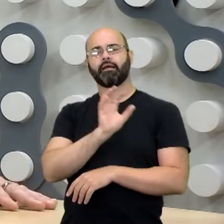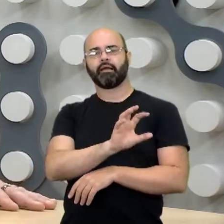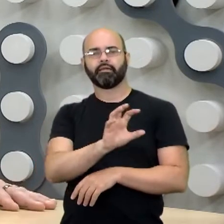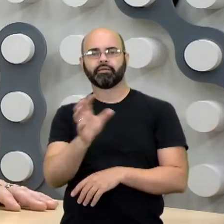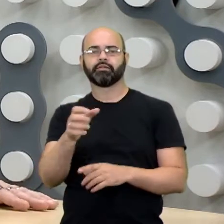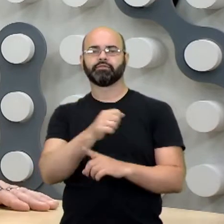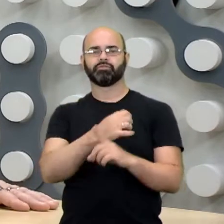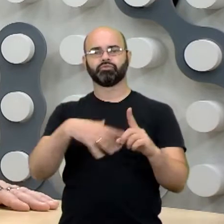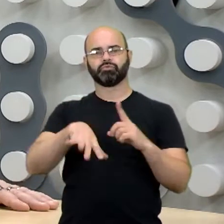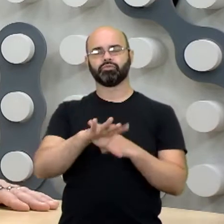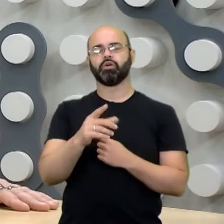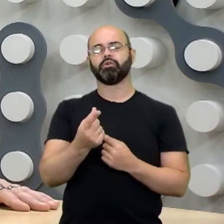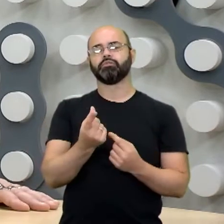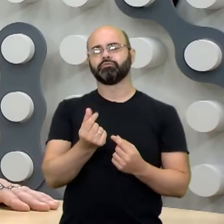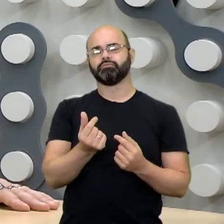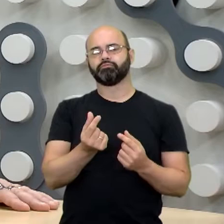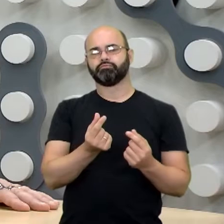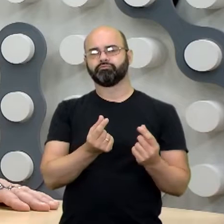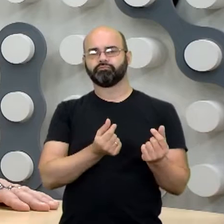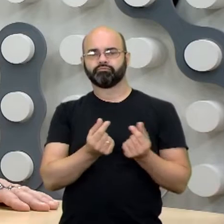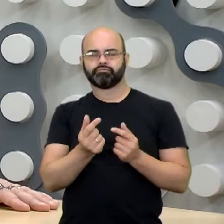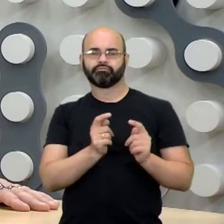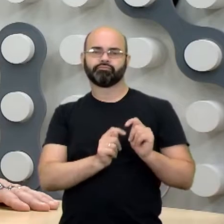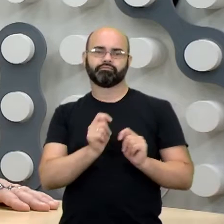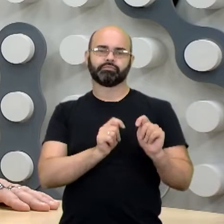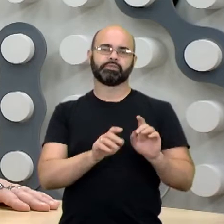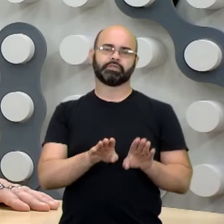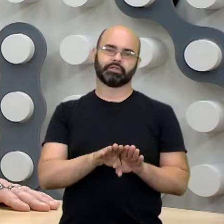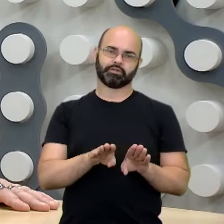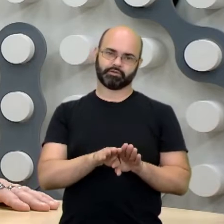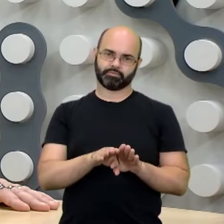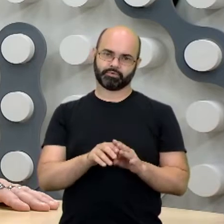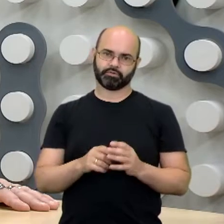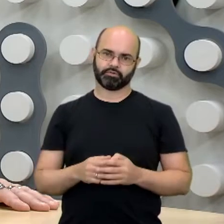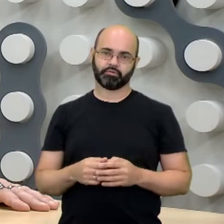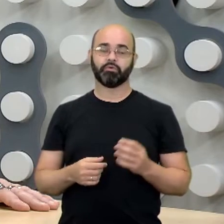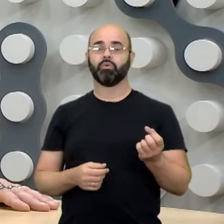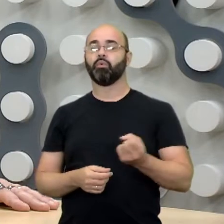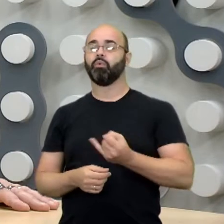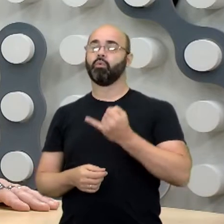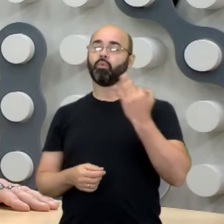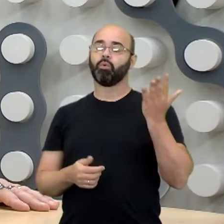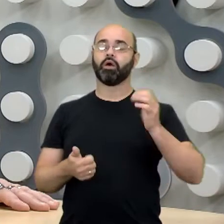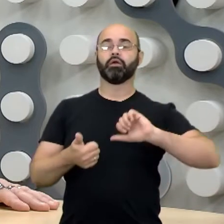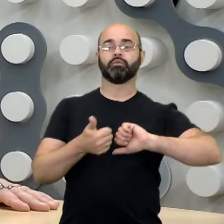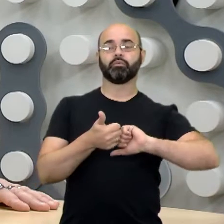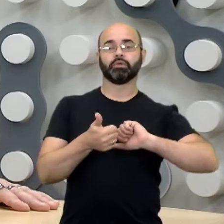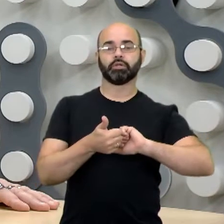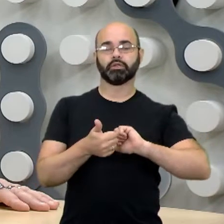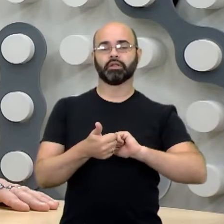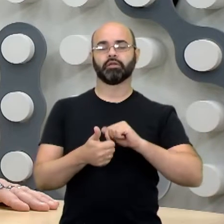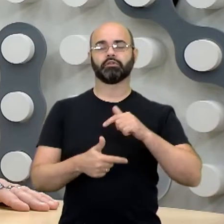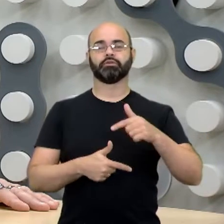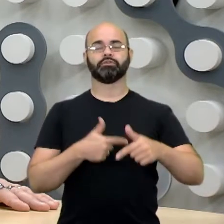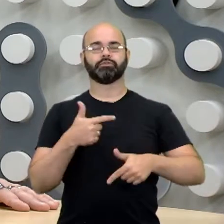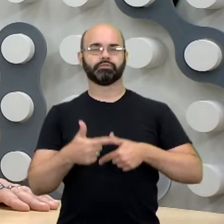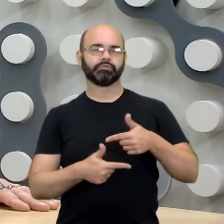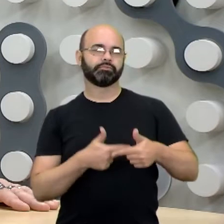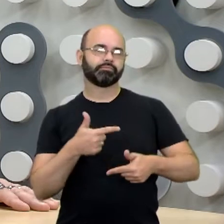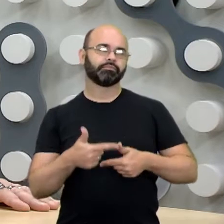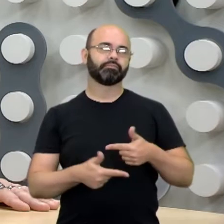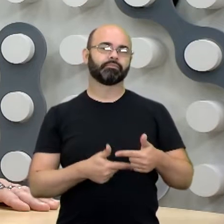só a quantidade, mas também a qualidade desta produção de trabalho, que logicamente é através